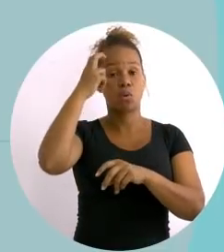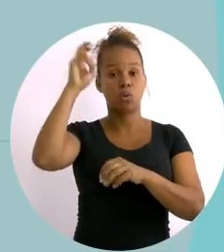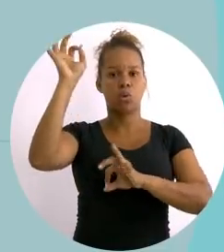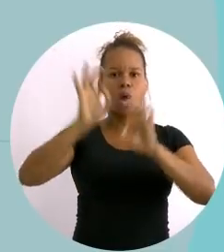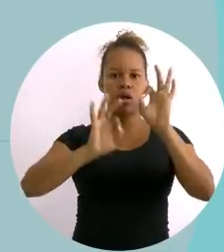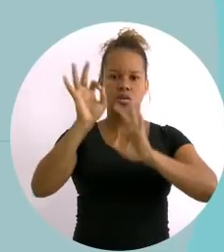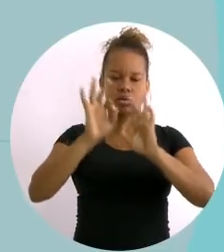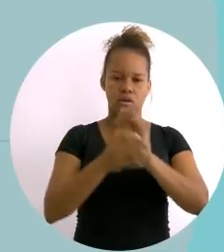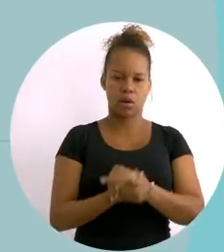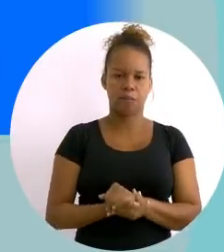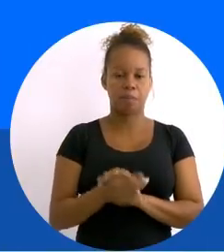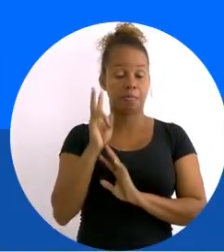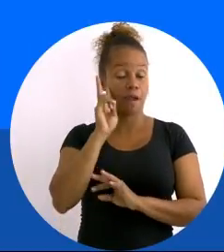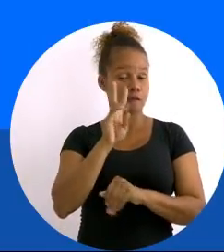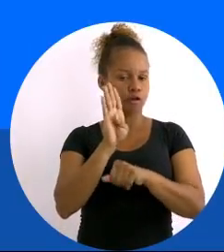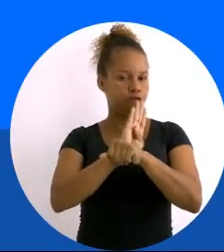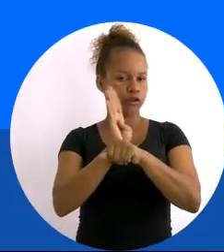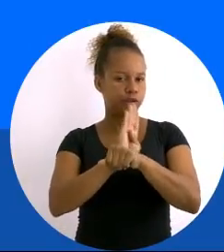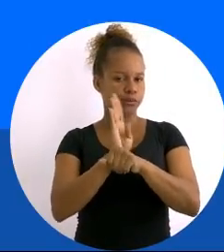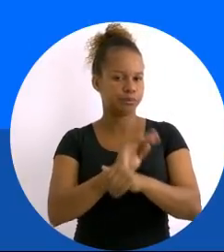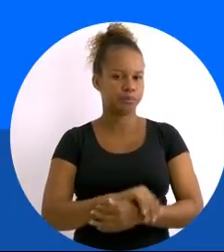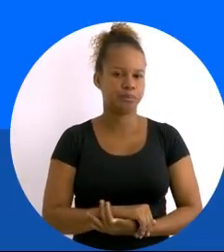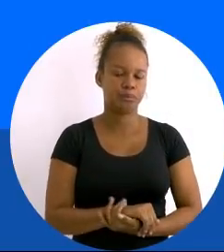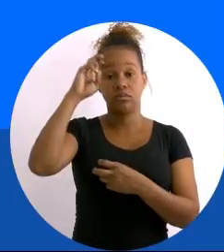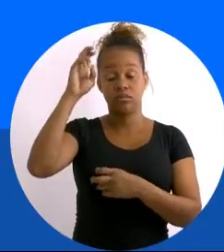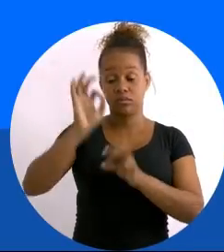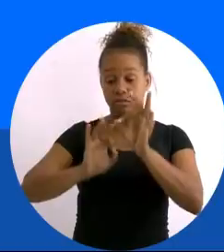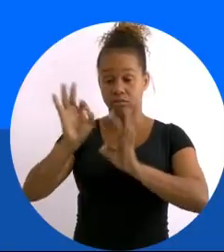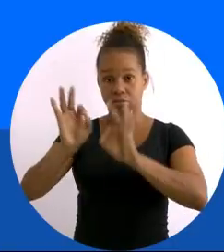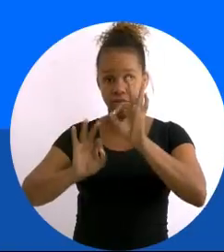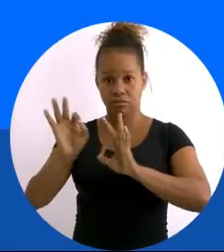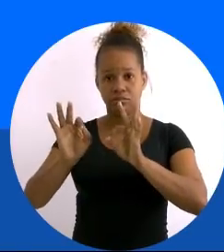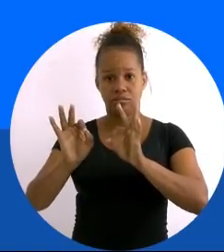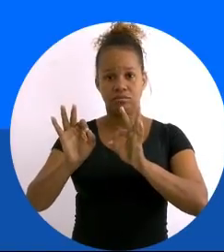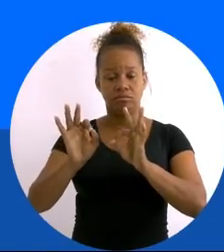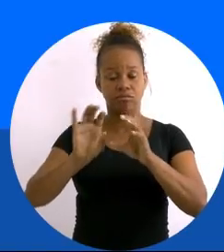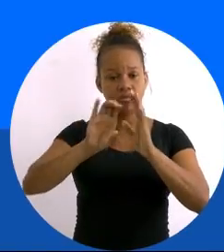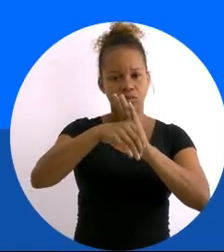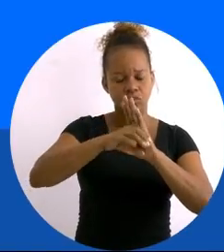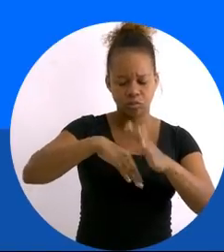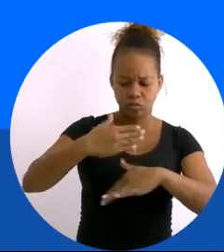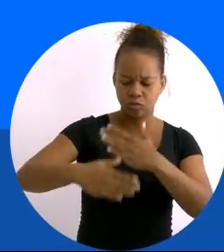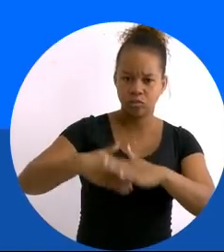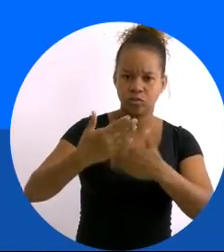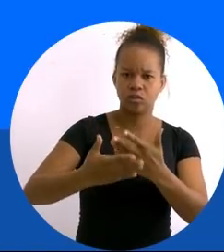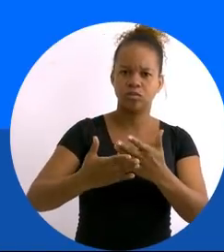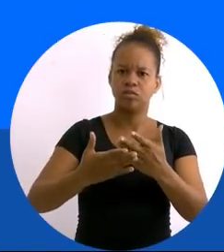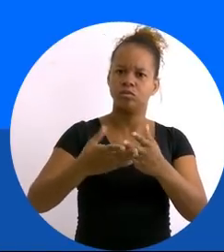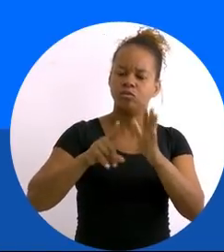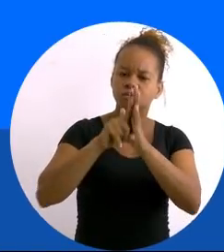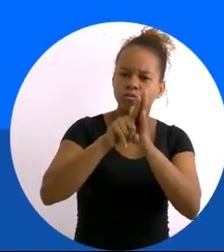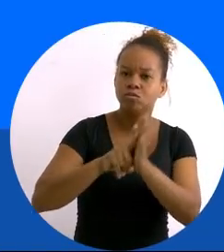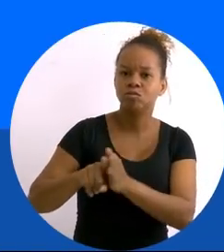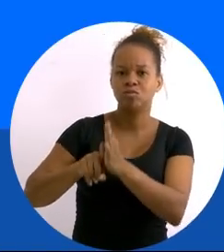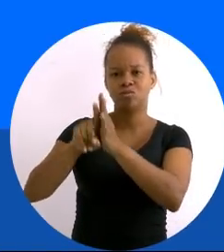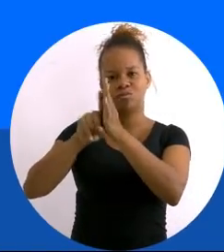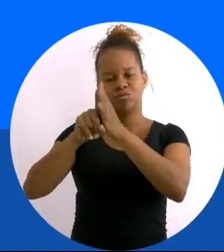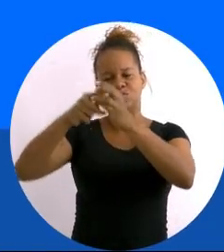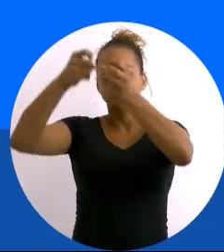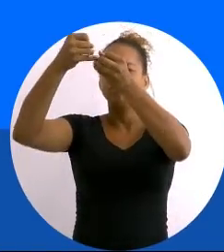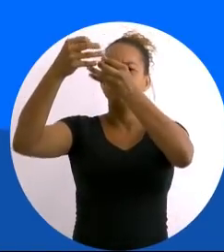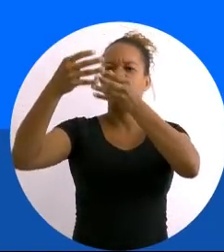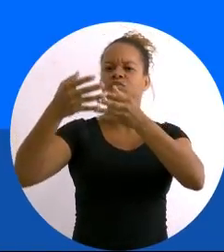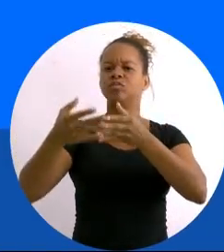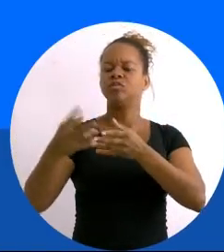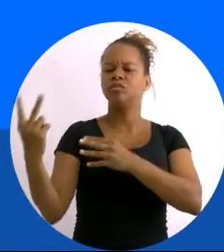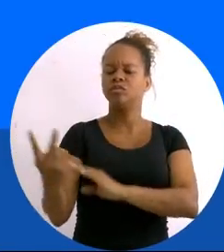organizacional. Vejamos o vídeo. A cultura organizacional é um conceito desenvolvido por pesquisadores para